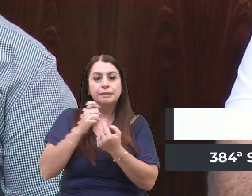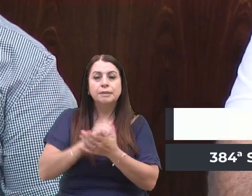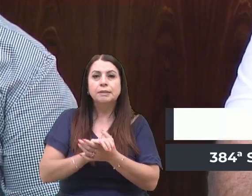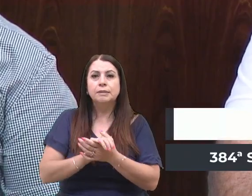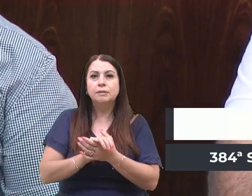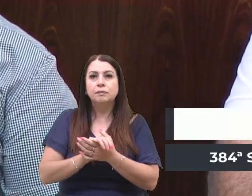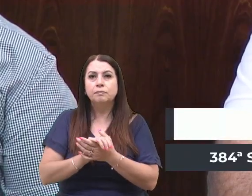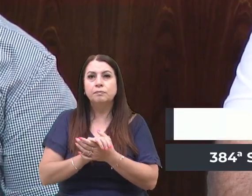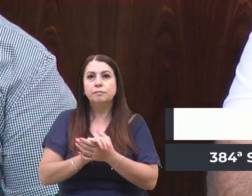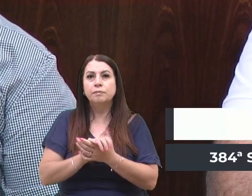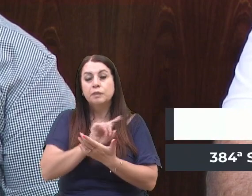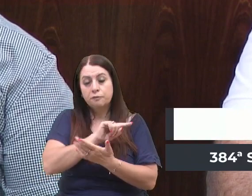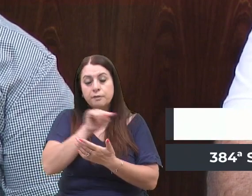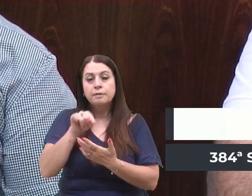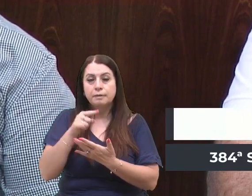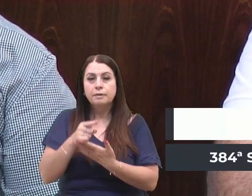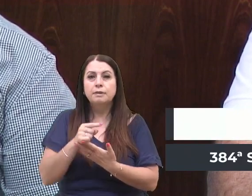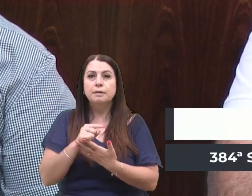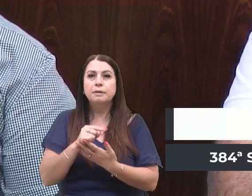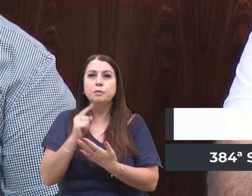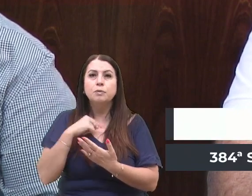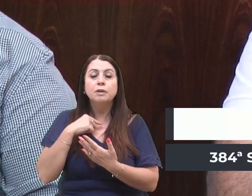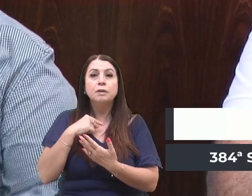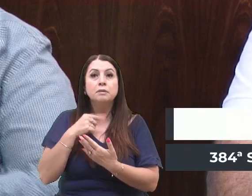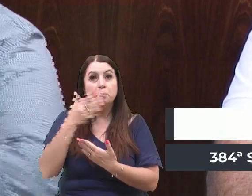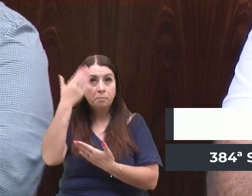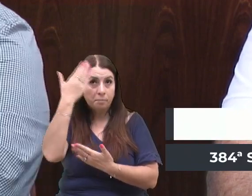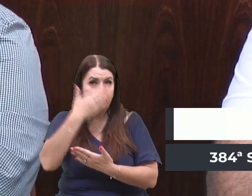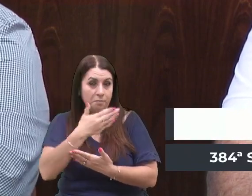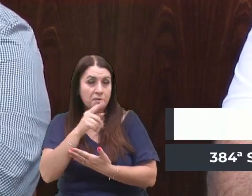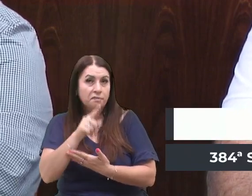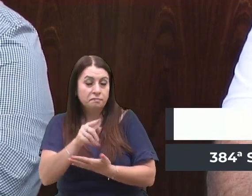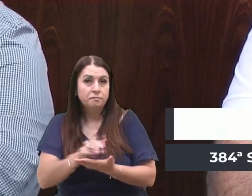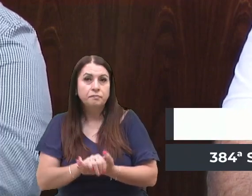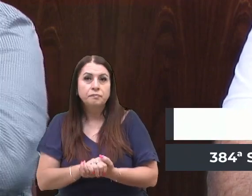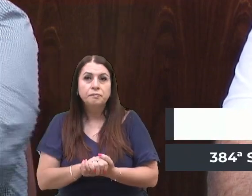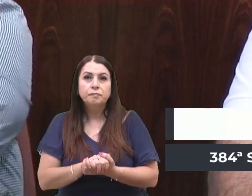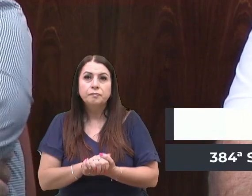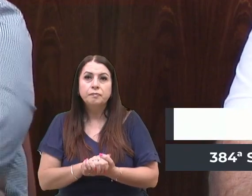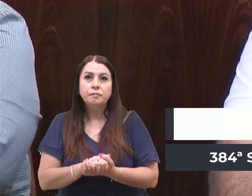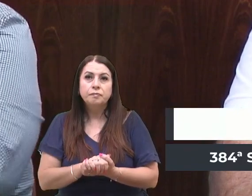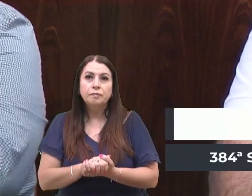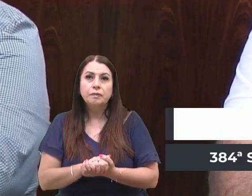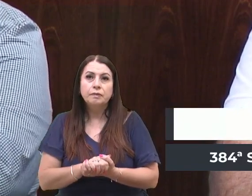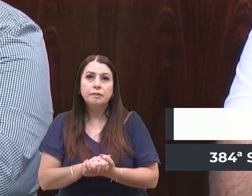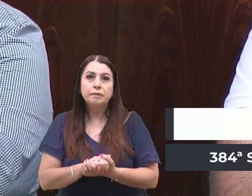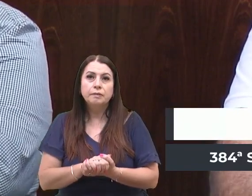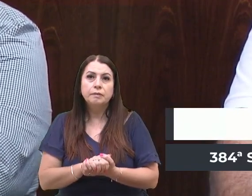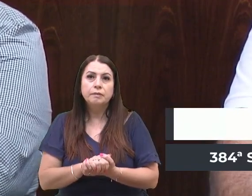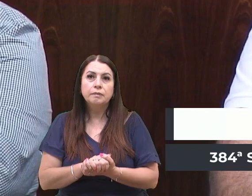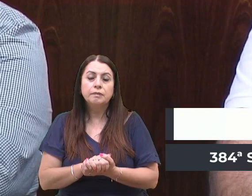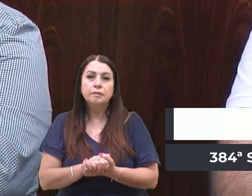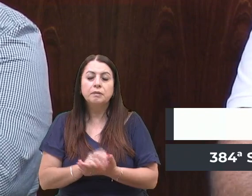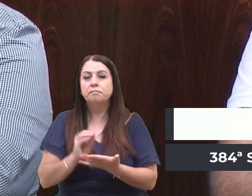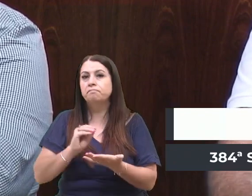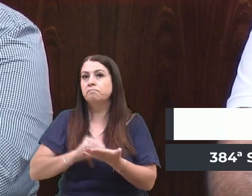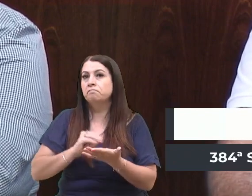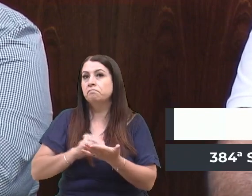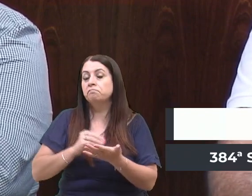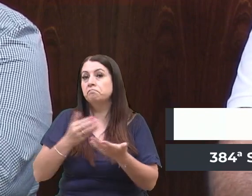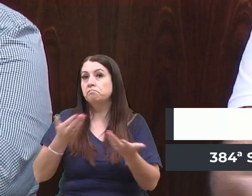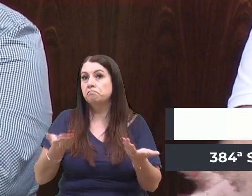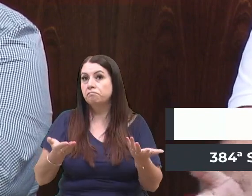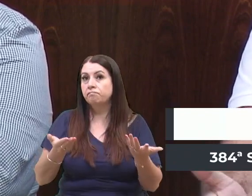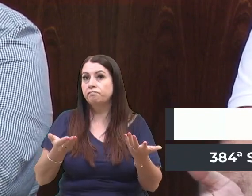por aqui, e o que se evidencia é que faltam